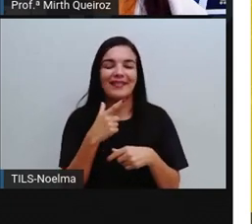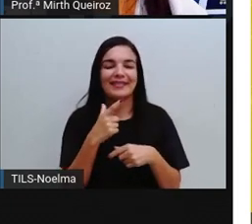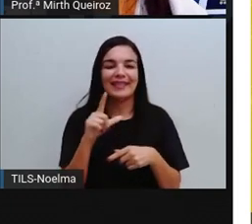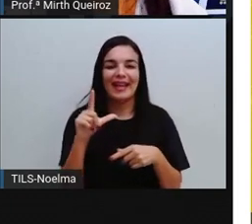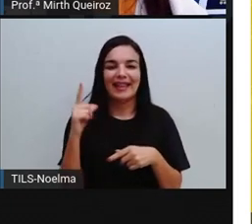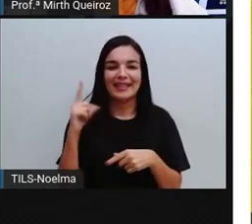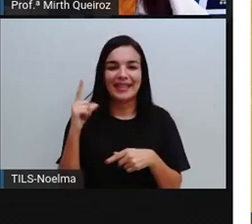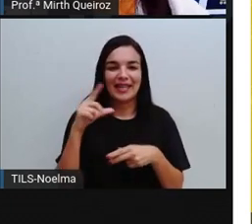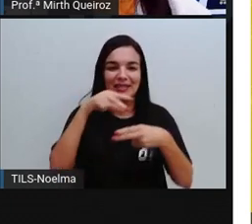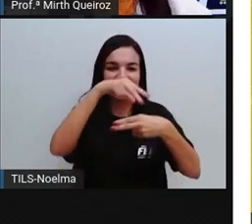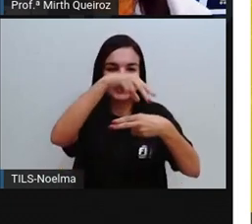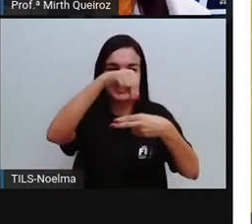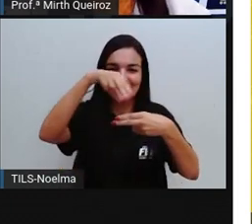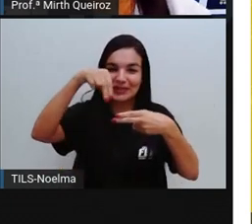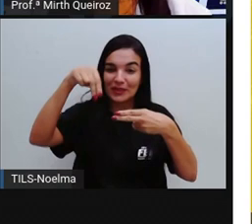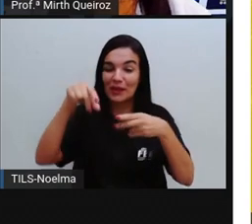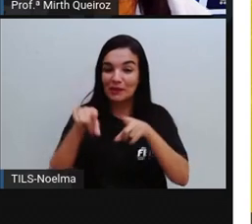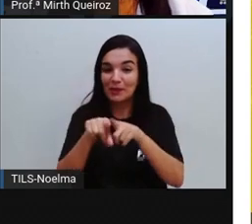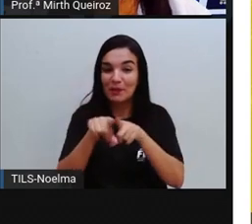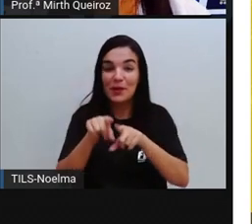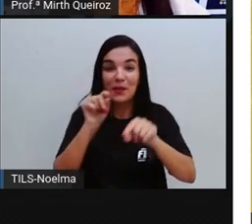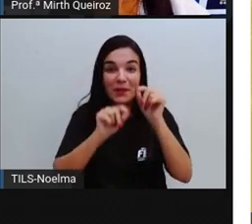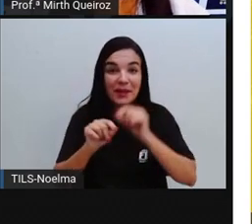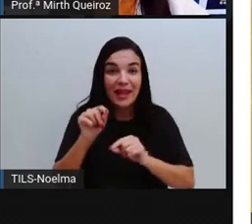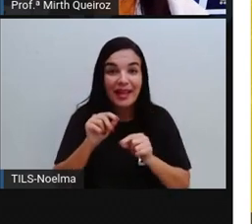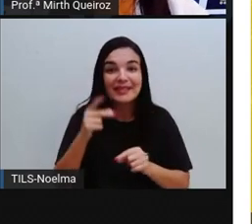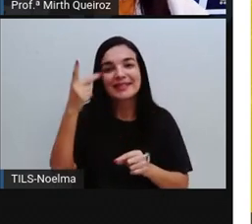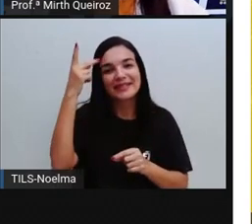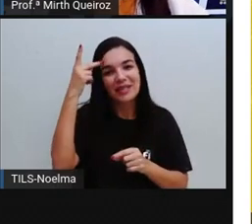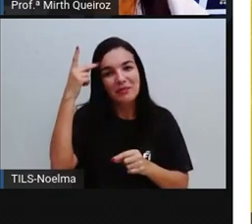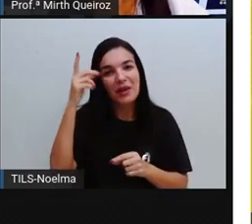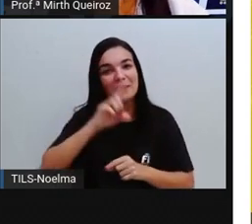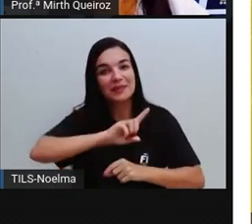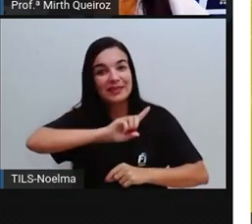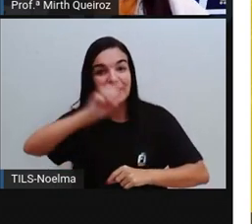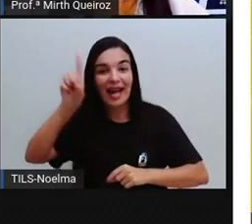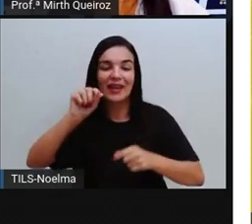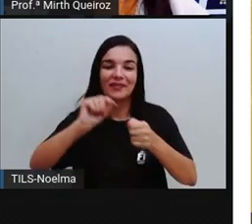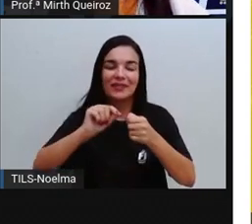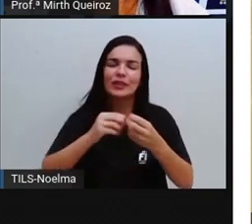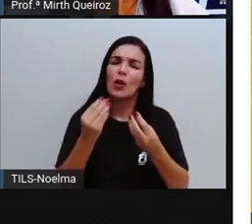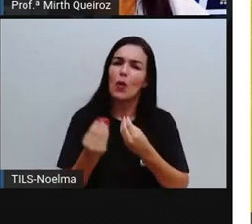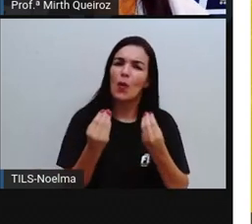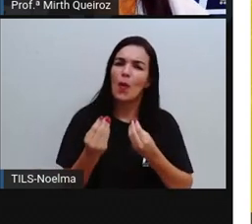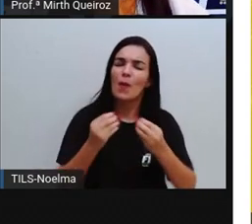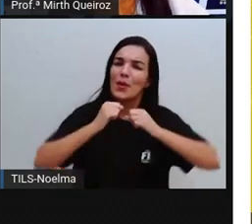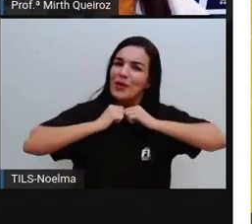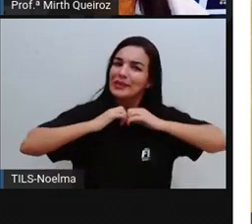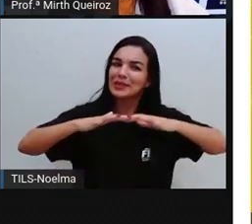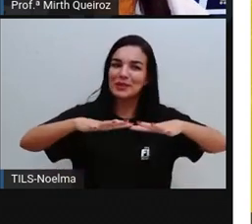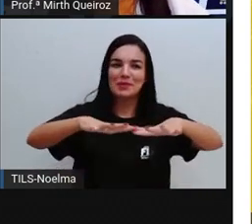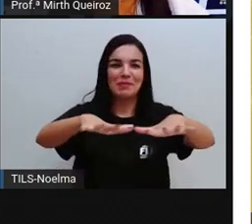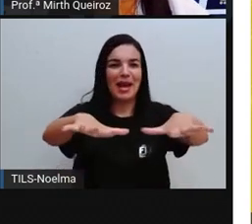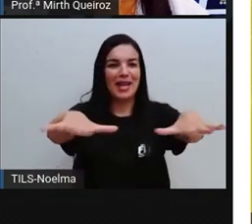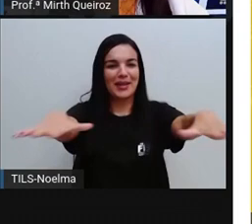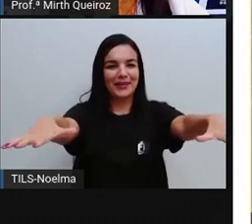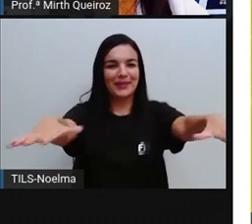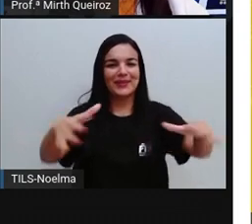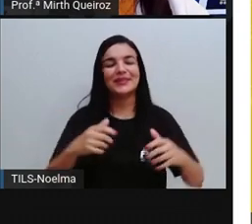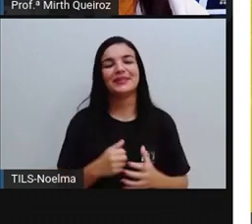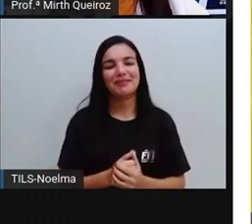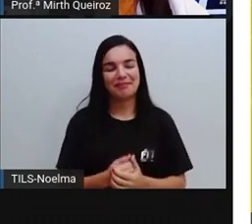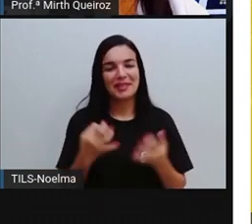cordel, que é inclusive o cordel em São Paulo, para vocês verem aí o quanto o cordel tem se espalhado